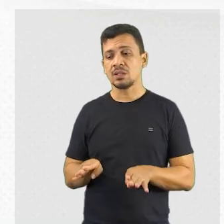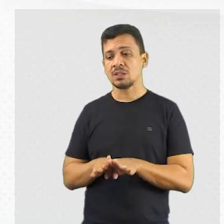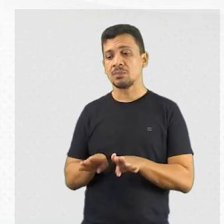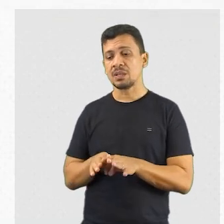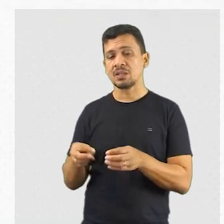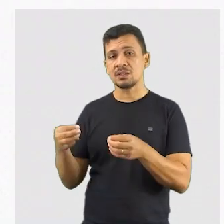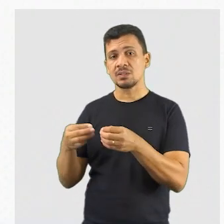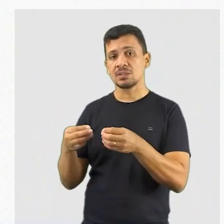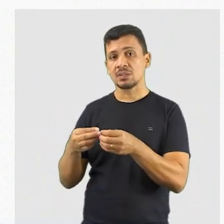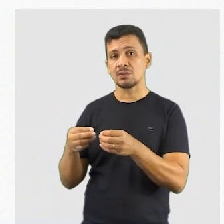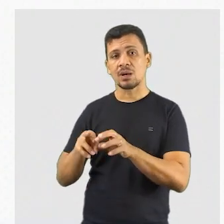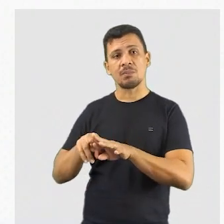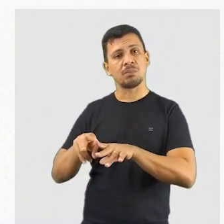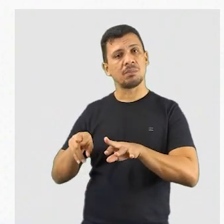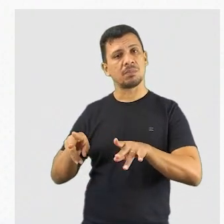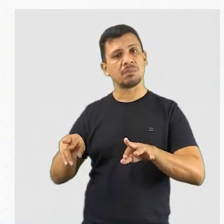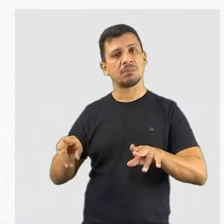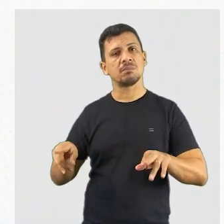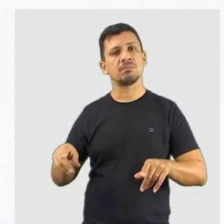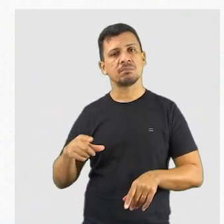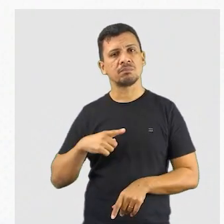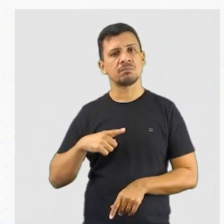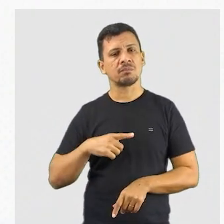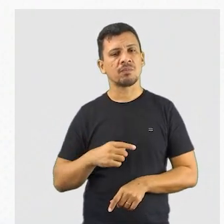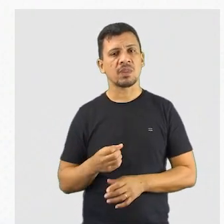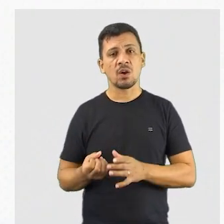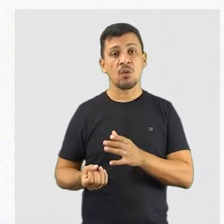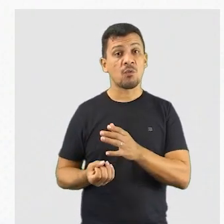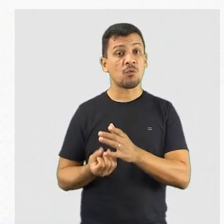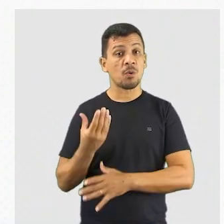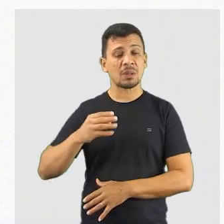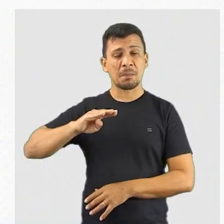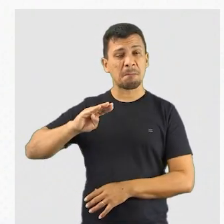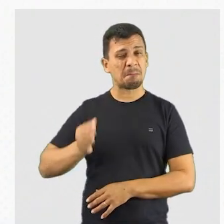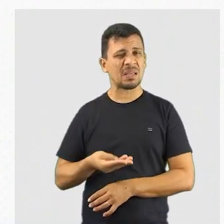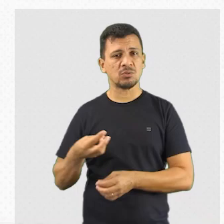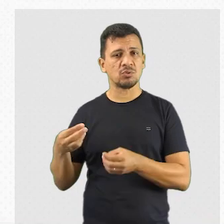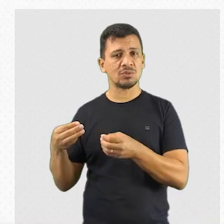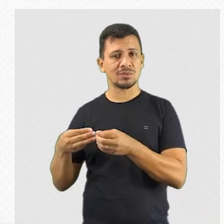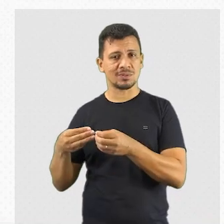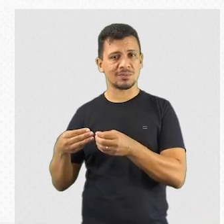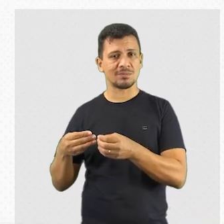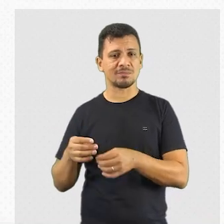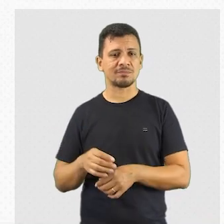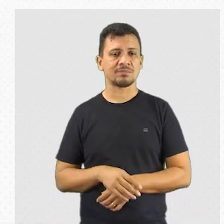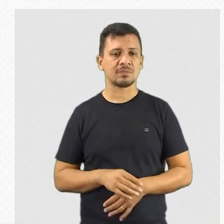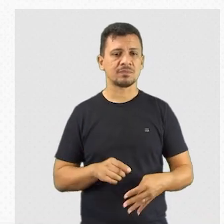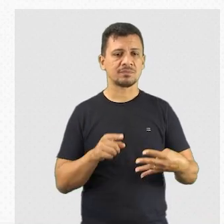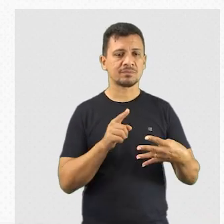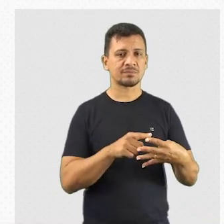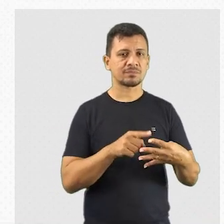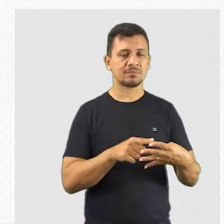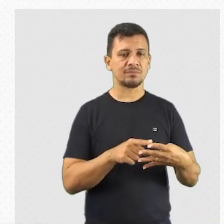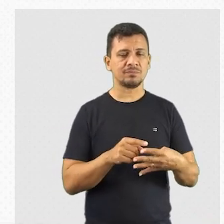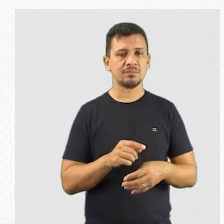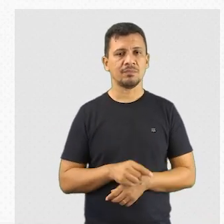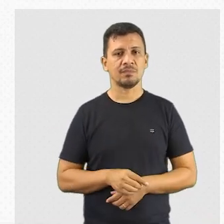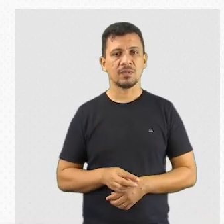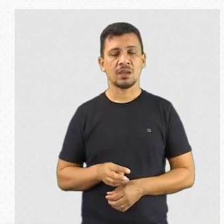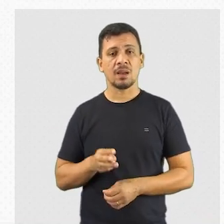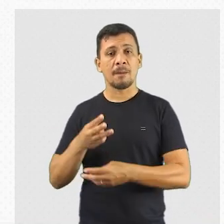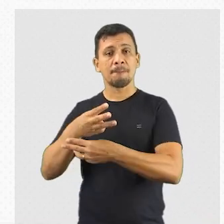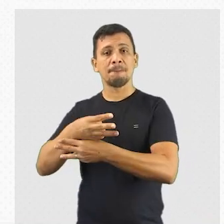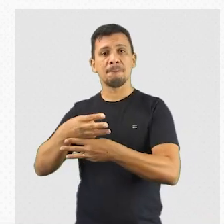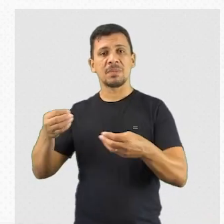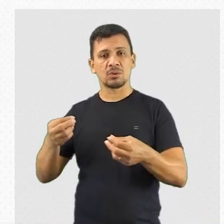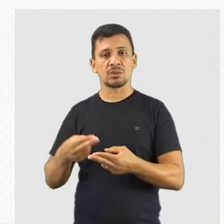organismos pluricelulares, né, ou multicelulares, que é formado por bilhões de células, né? Então, vamos lá, nossa letra A. A mitose, ela é